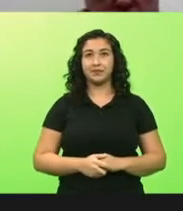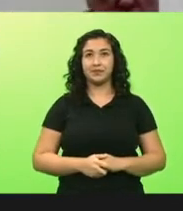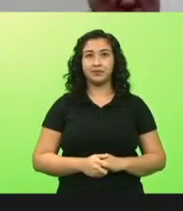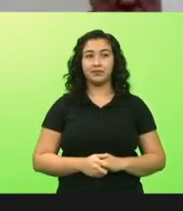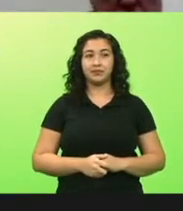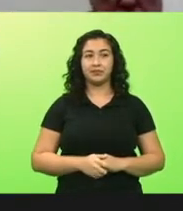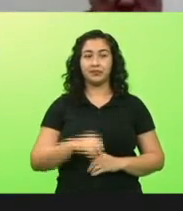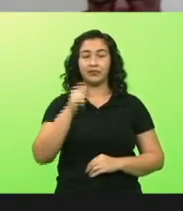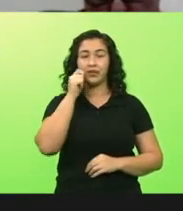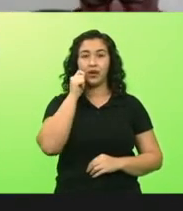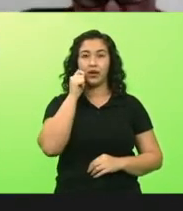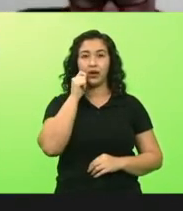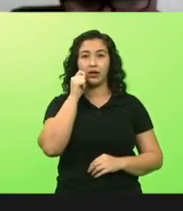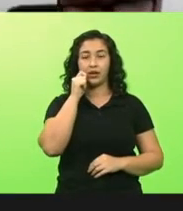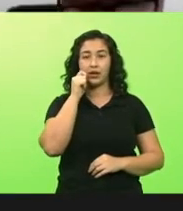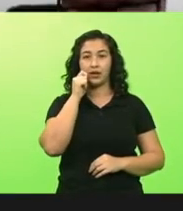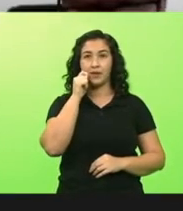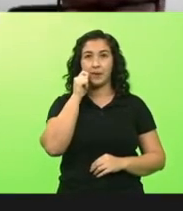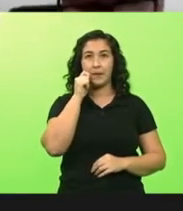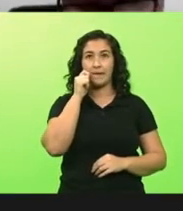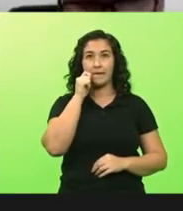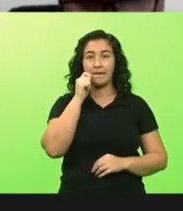Campagnolo.